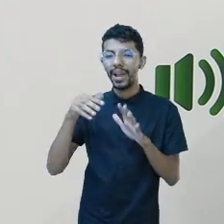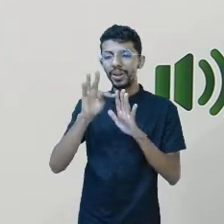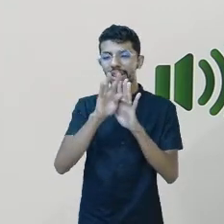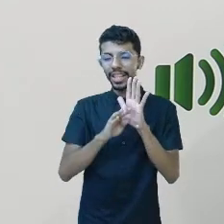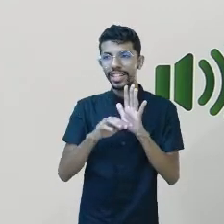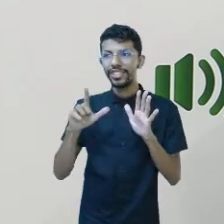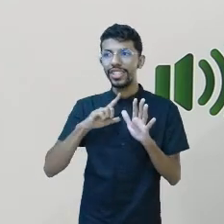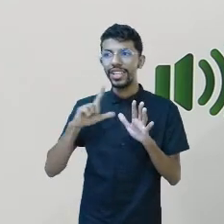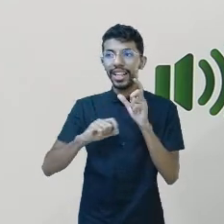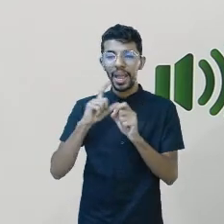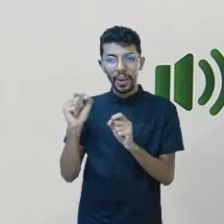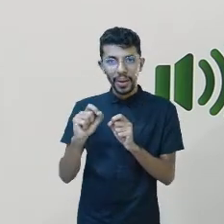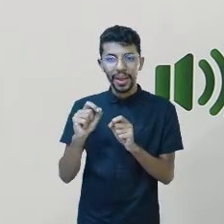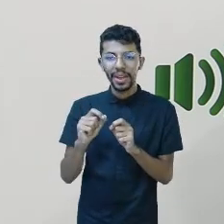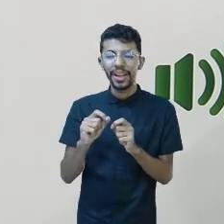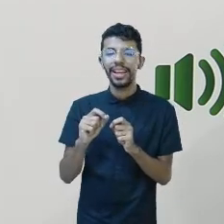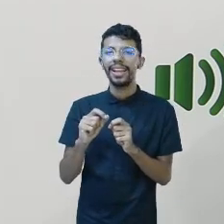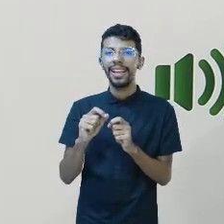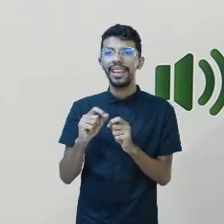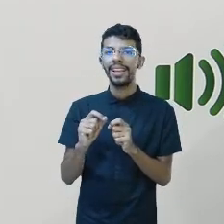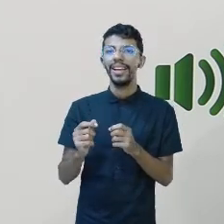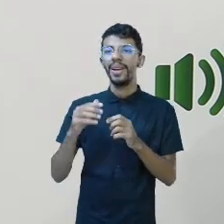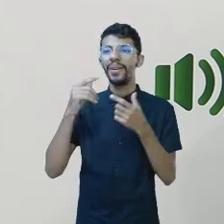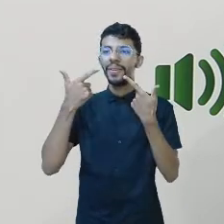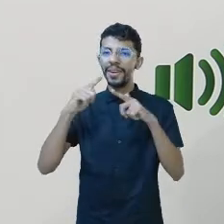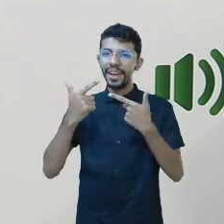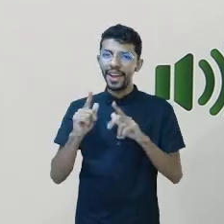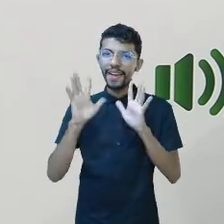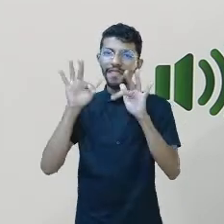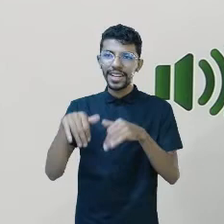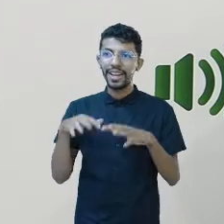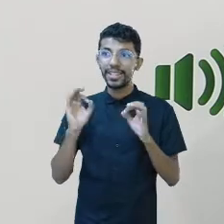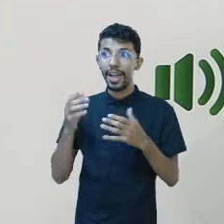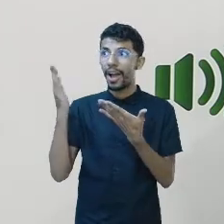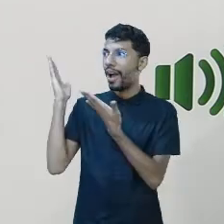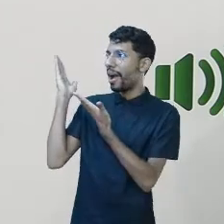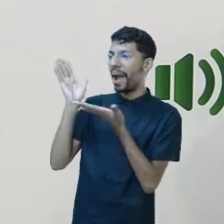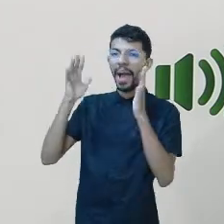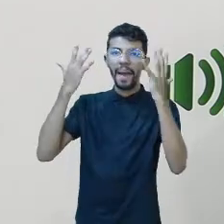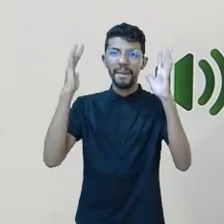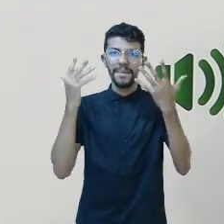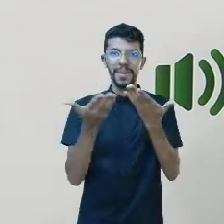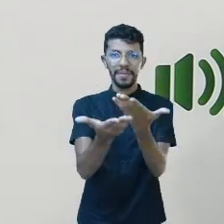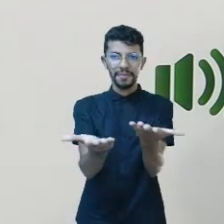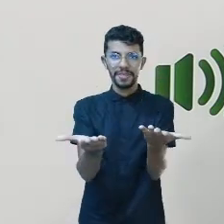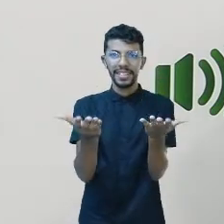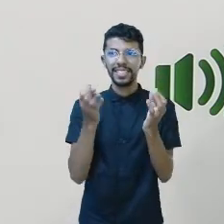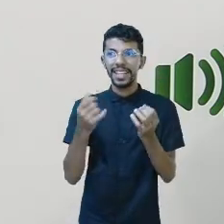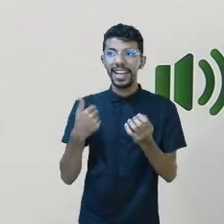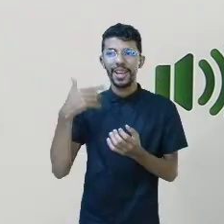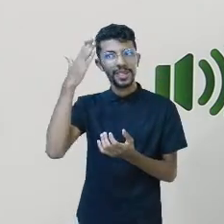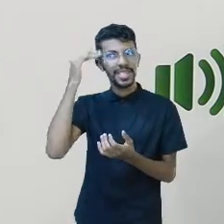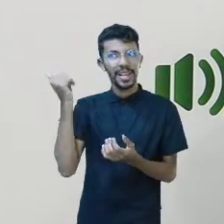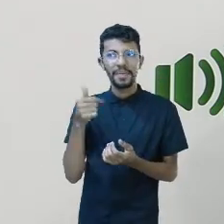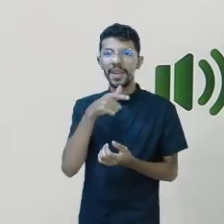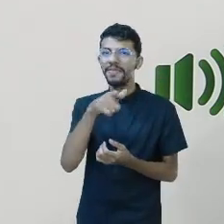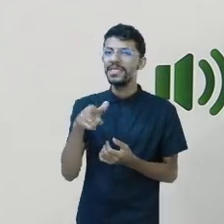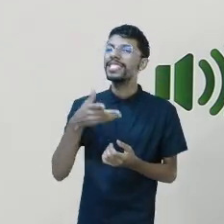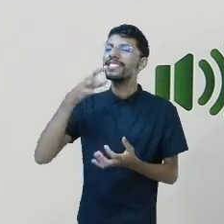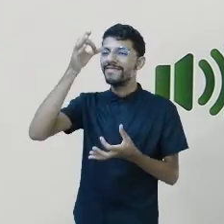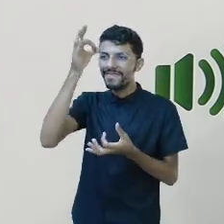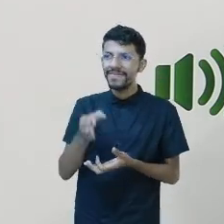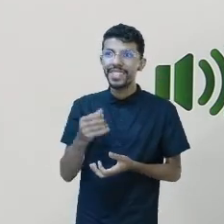Olha aí, aplausos para vocês. Eu já sabia que vocês iam acertar. Por isso, já coloquei aplausos para vocês.